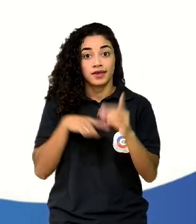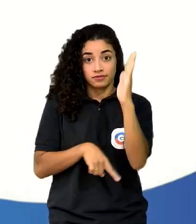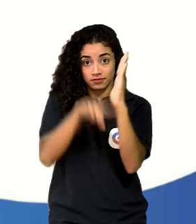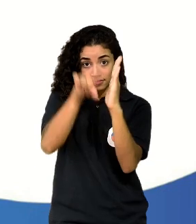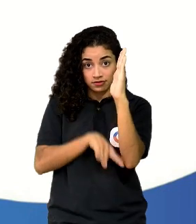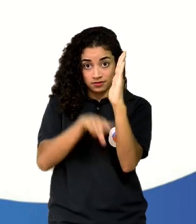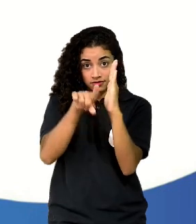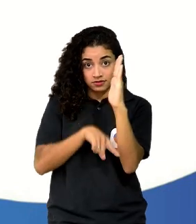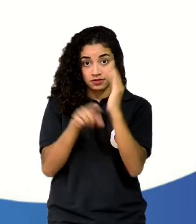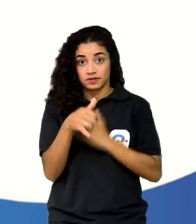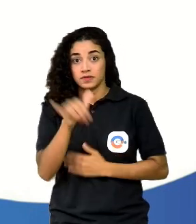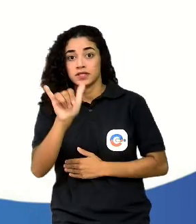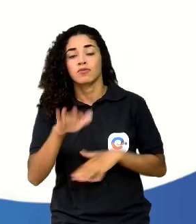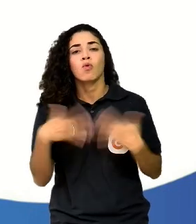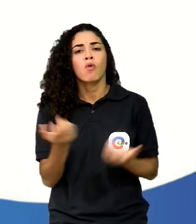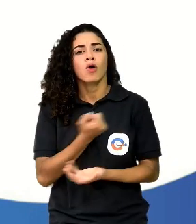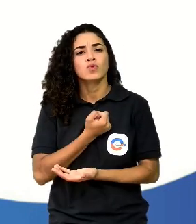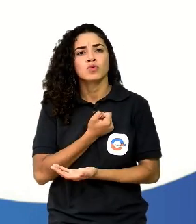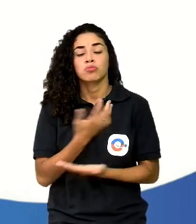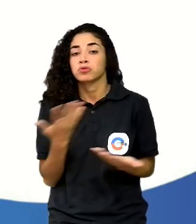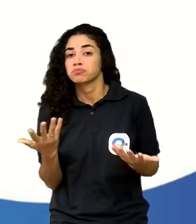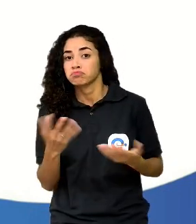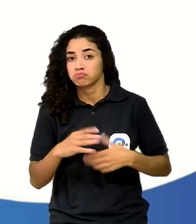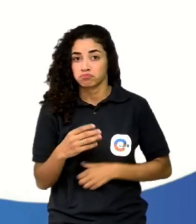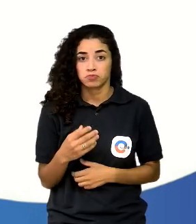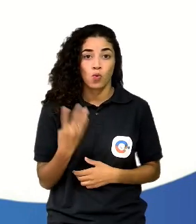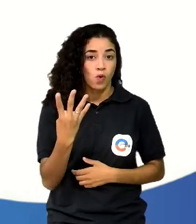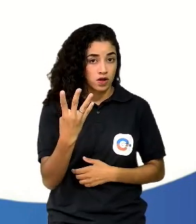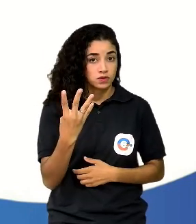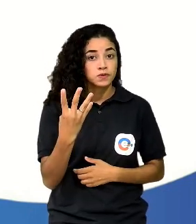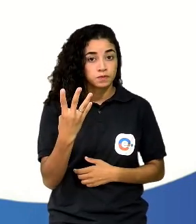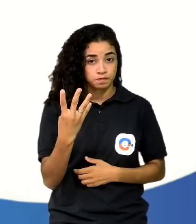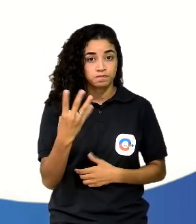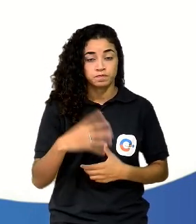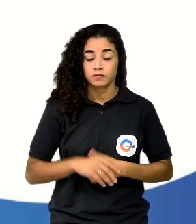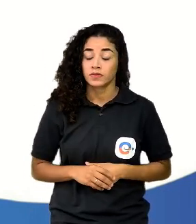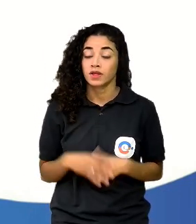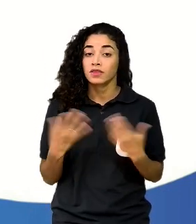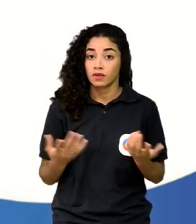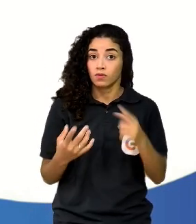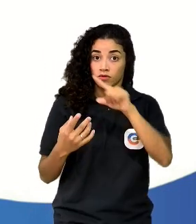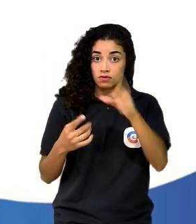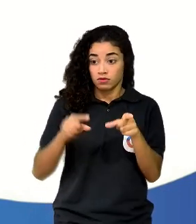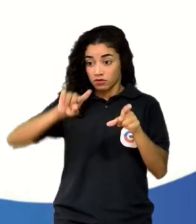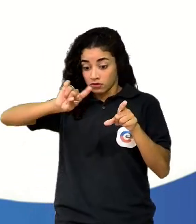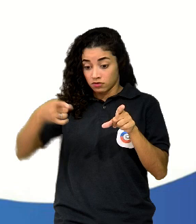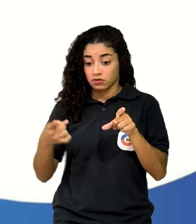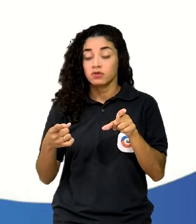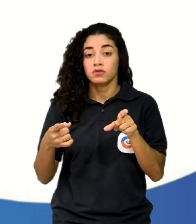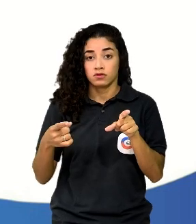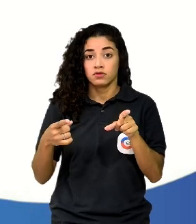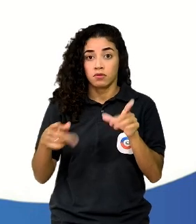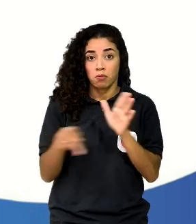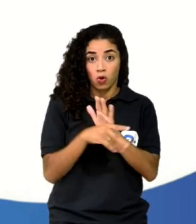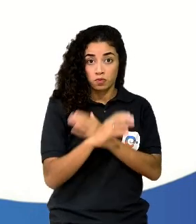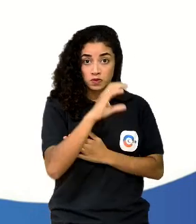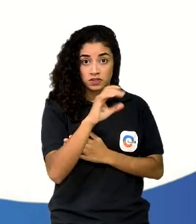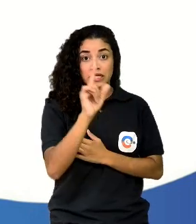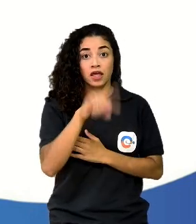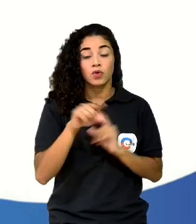posição 4 em relação a y. Então, o par ordenado do ponto C